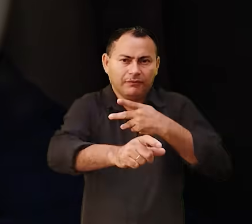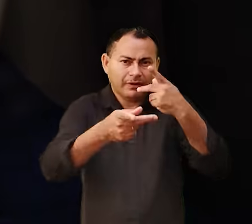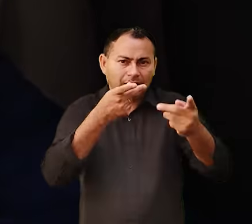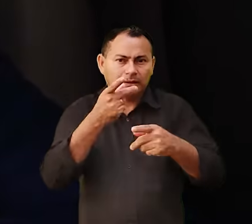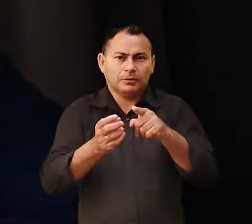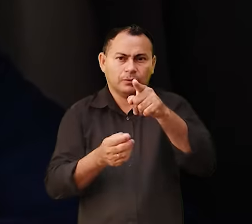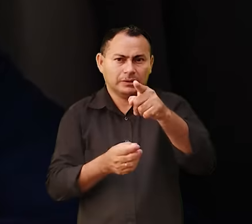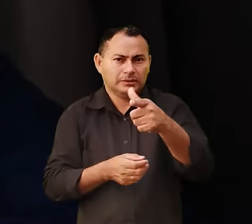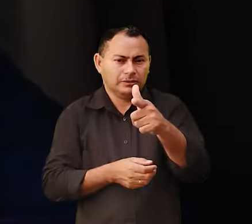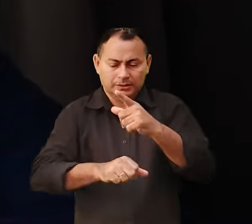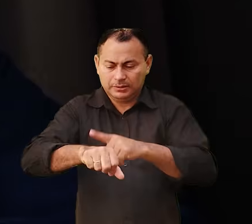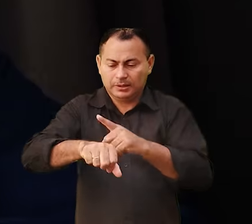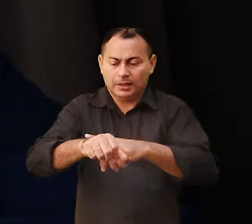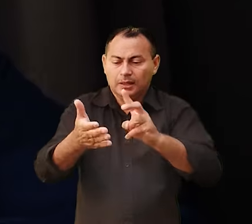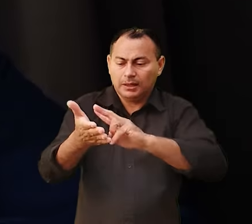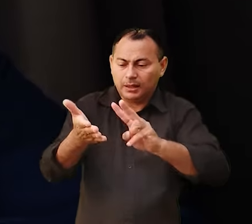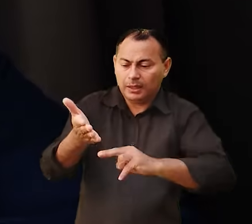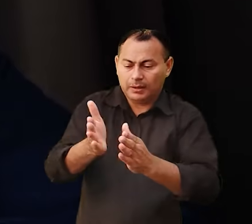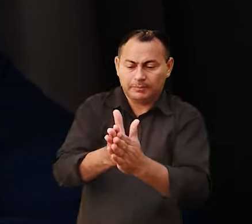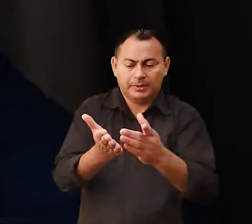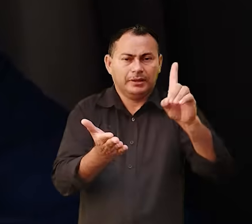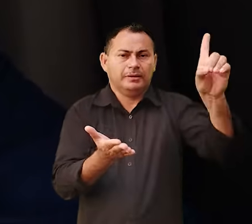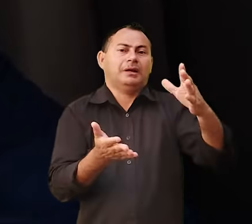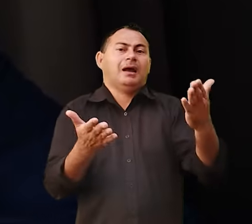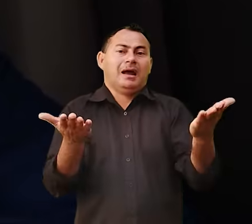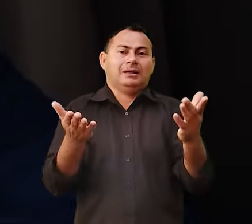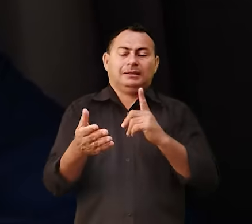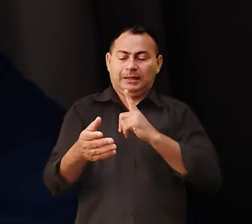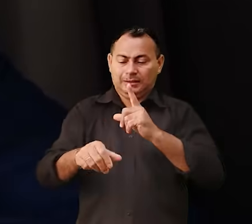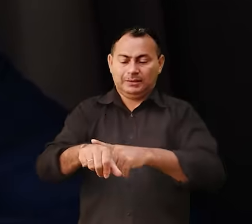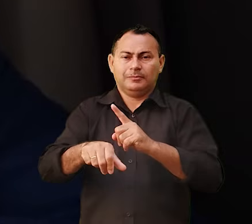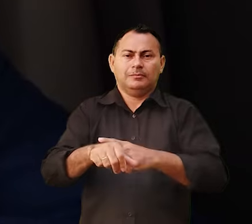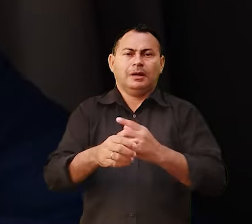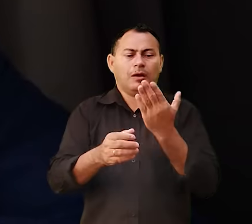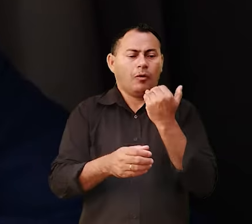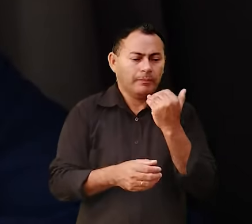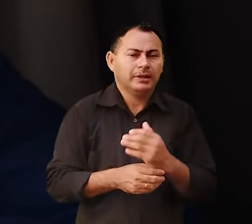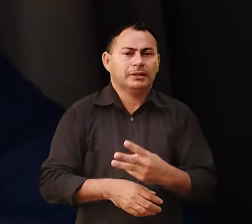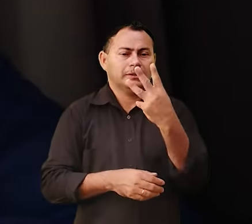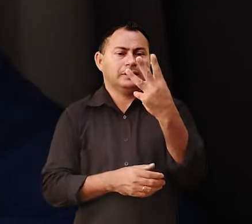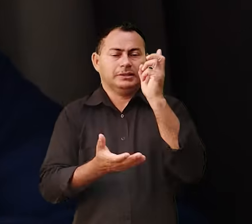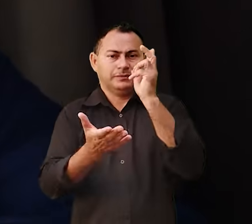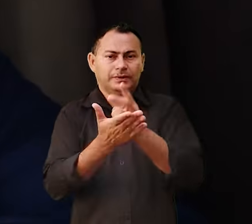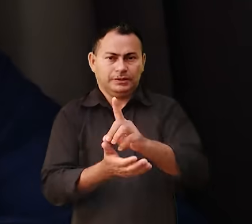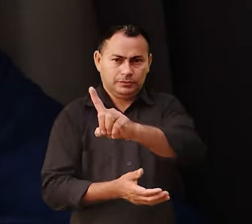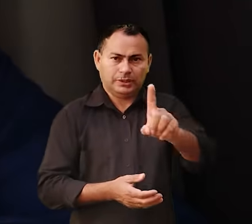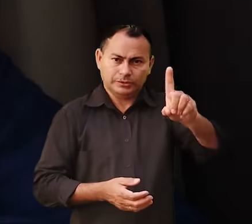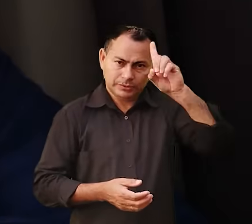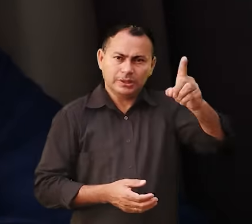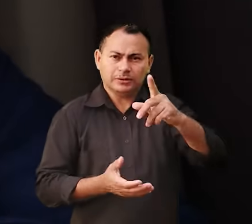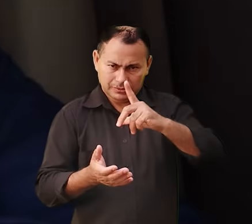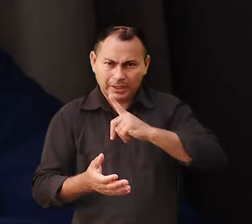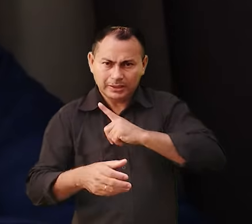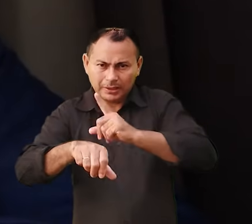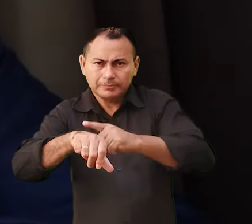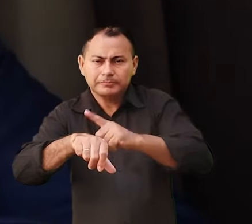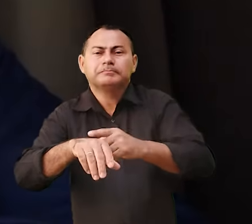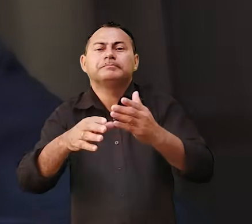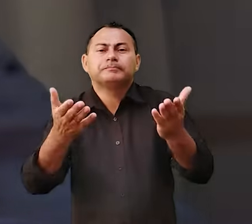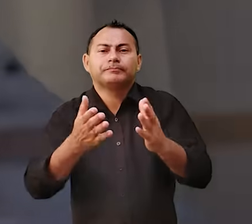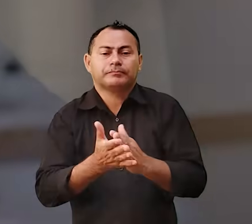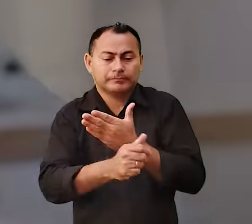costumava dizer: você não tem tempo para ler a Bíblia? Ah, mas tem tempo para comer 3 vezes ao dia, não